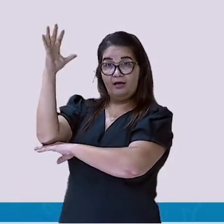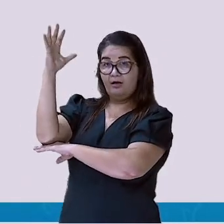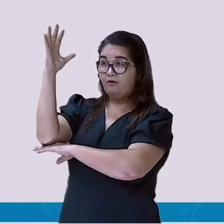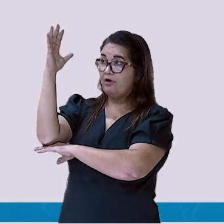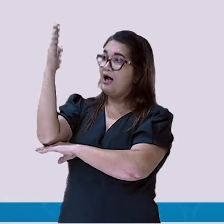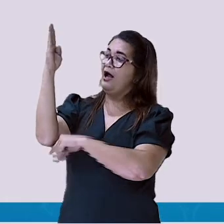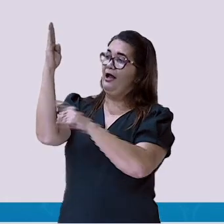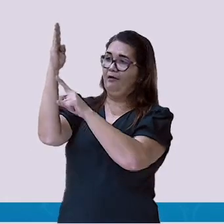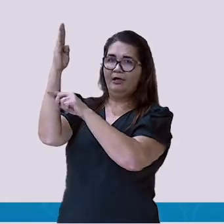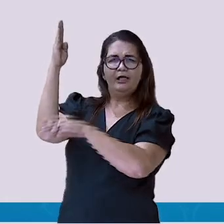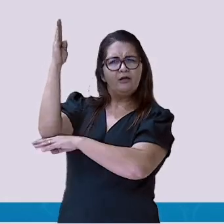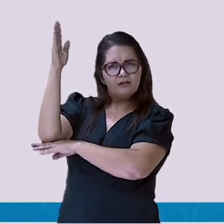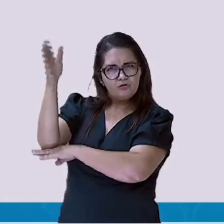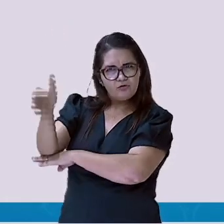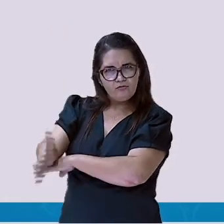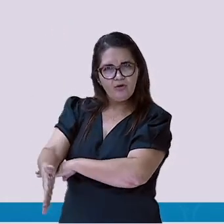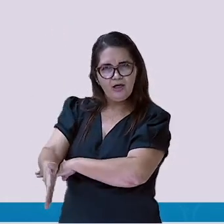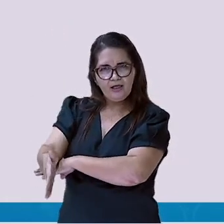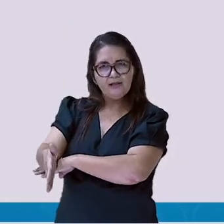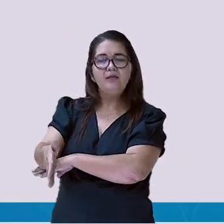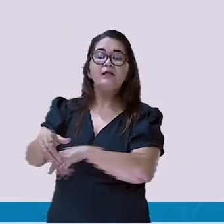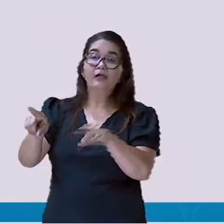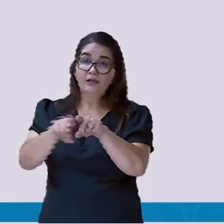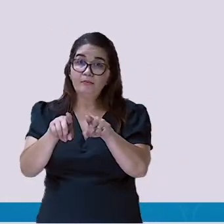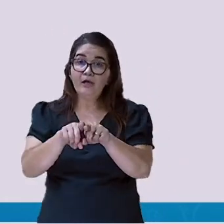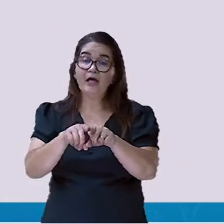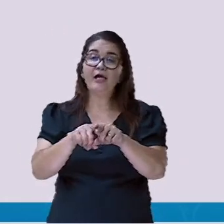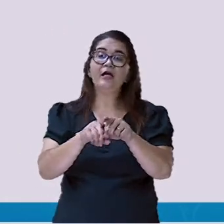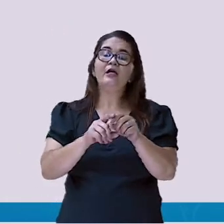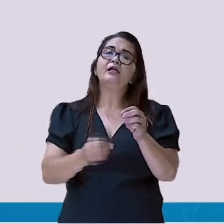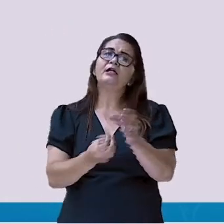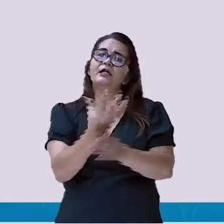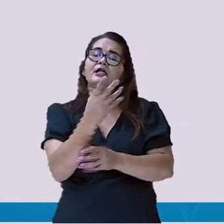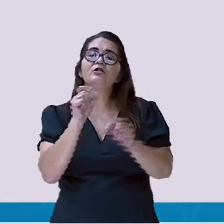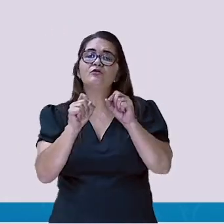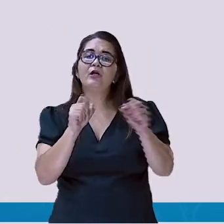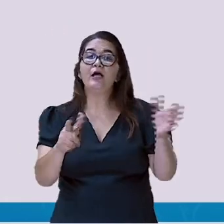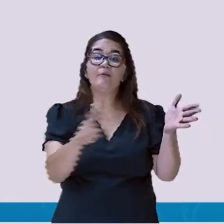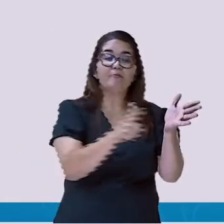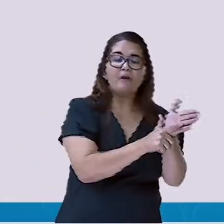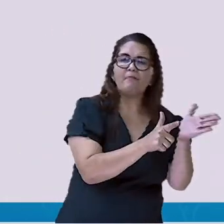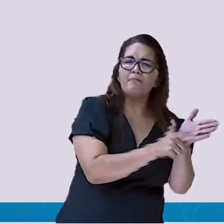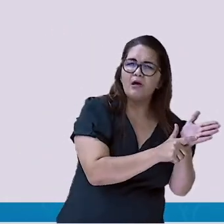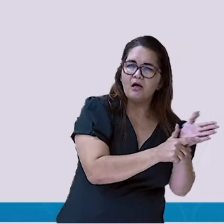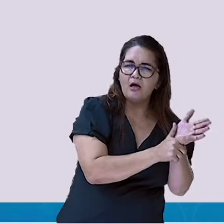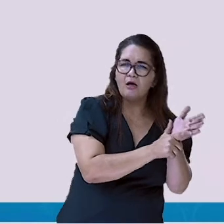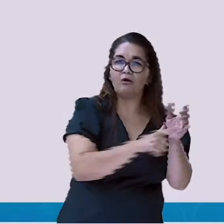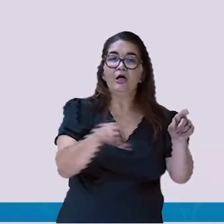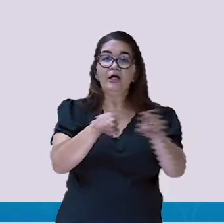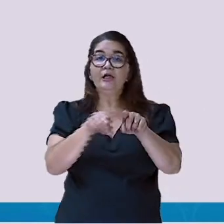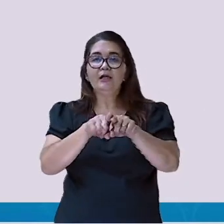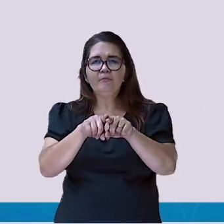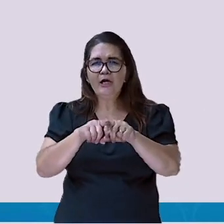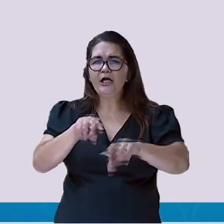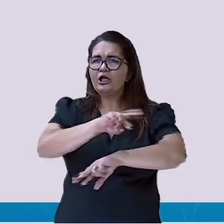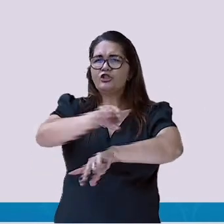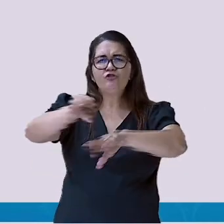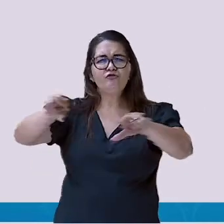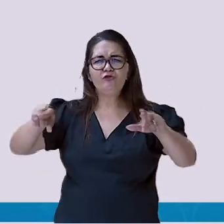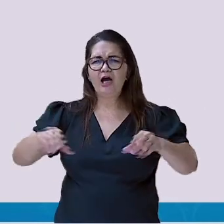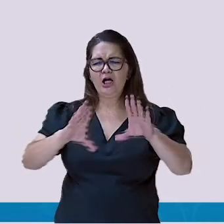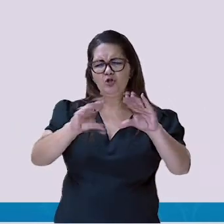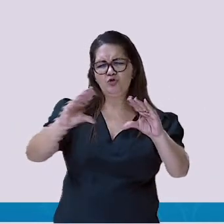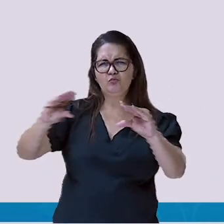papel, nas fábricas de papel, indústrias de móveis, né, que a gente chama de indústrias moveleiras, e também na construção